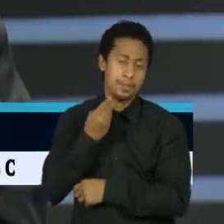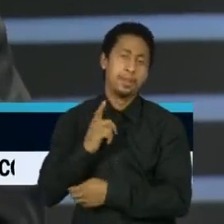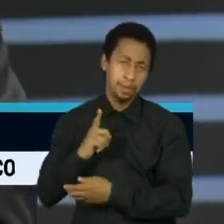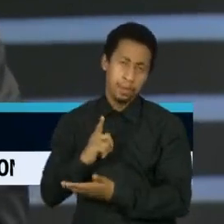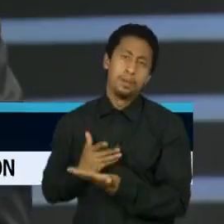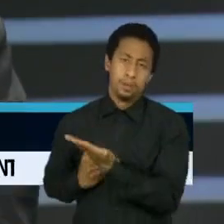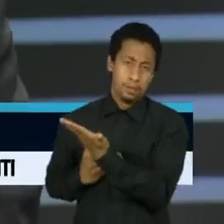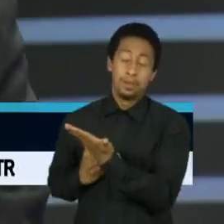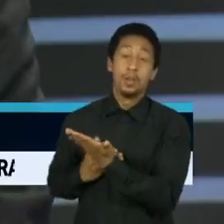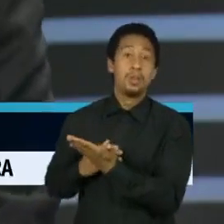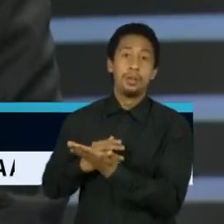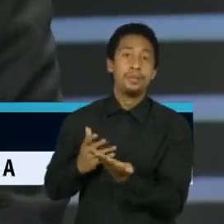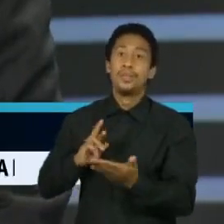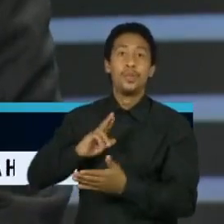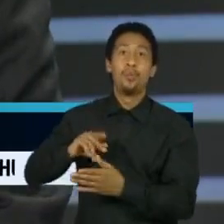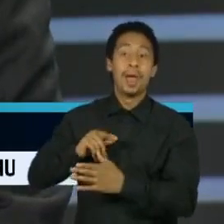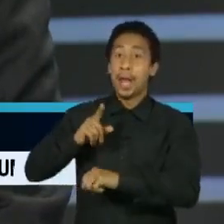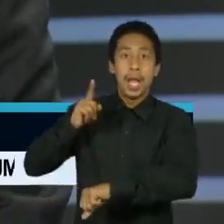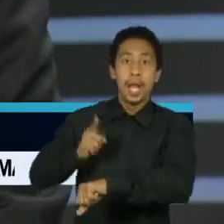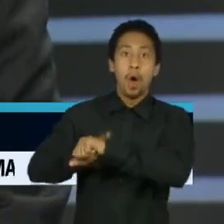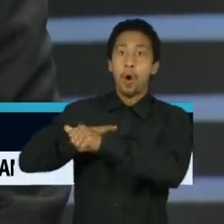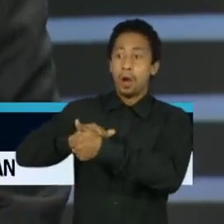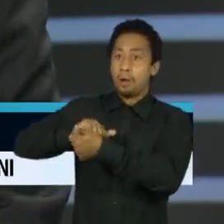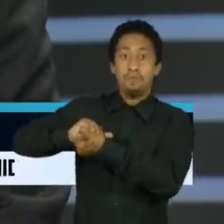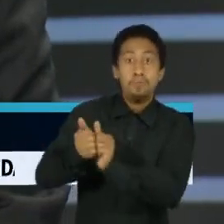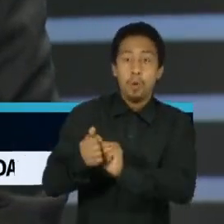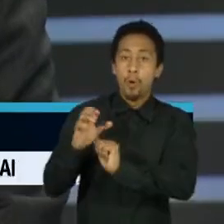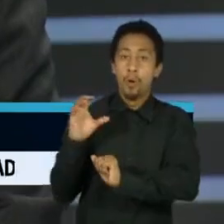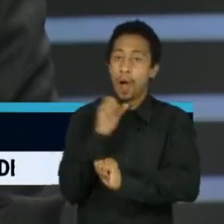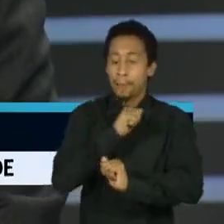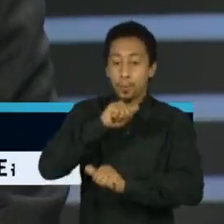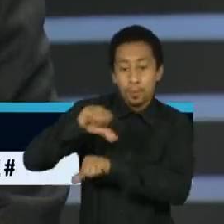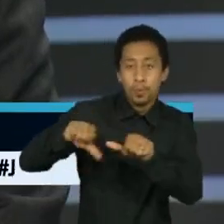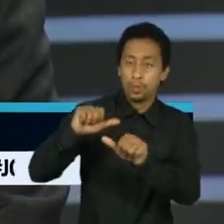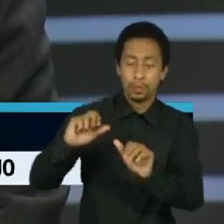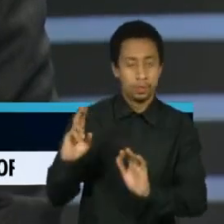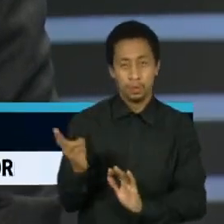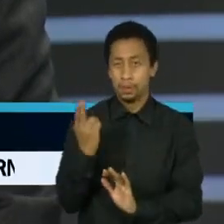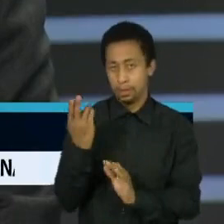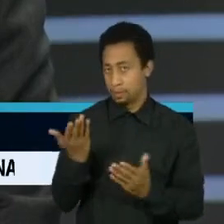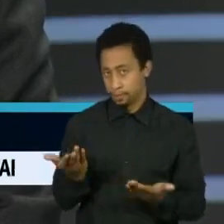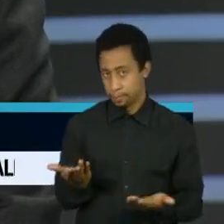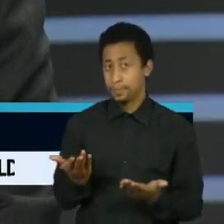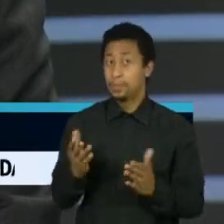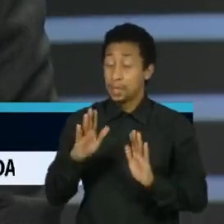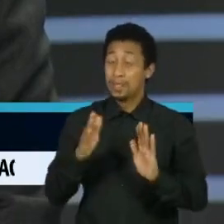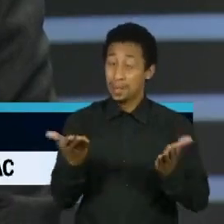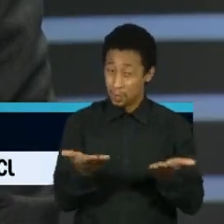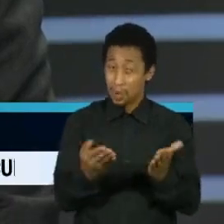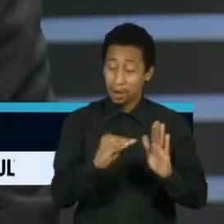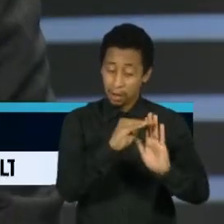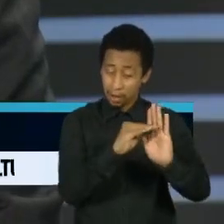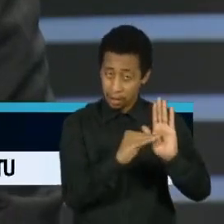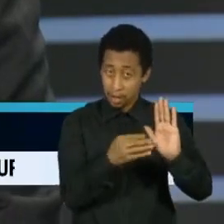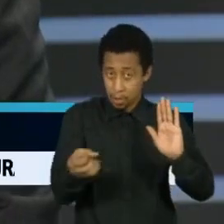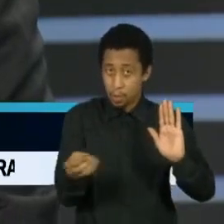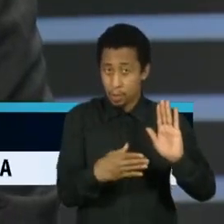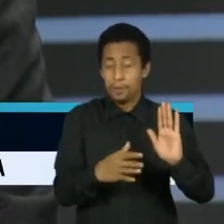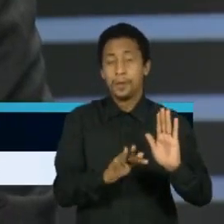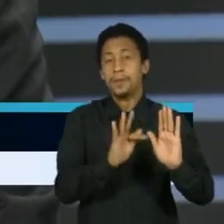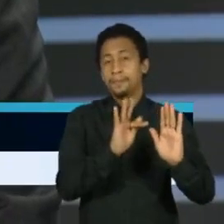para outra. No caso do Brasil, especificamente nesse caso do FGTS, dessa tentativa de tirar